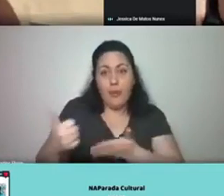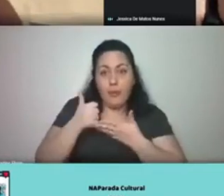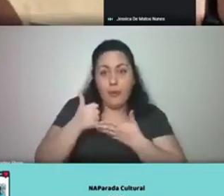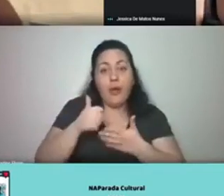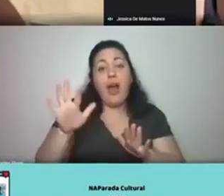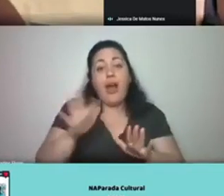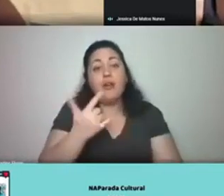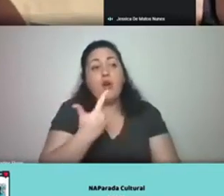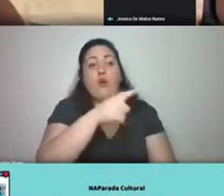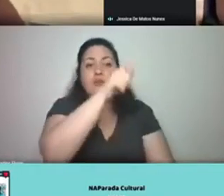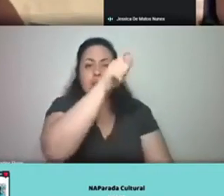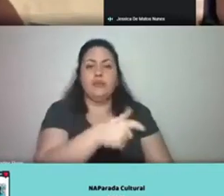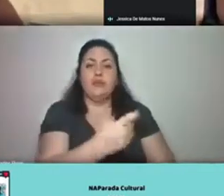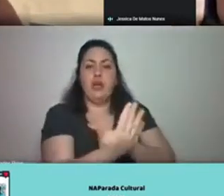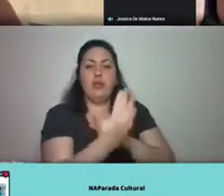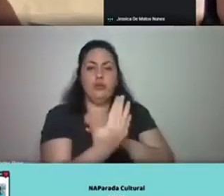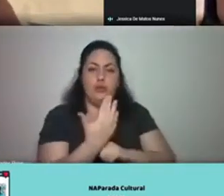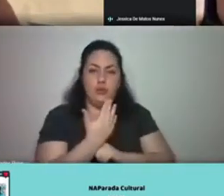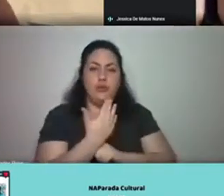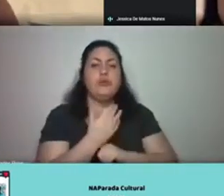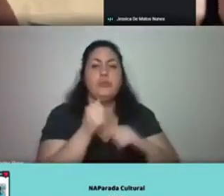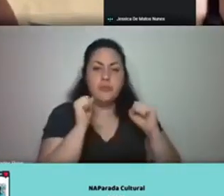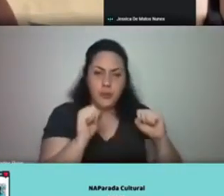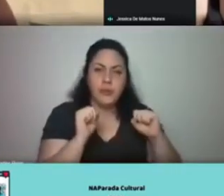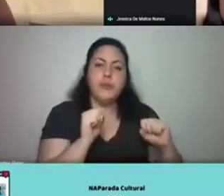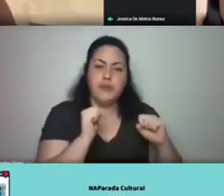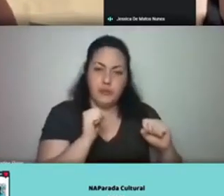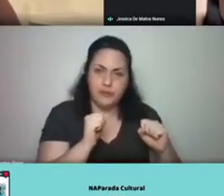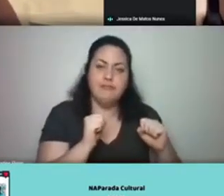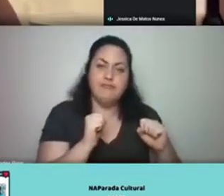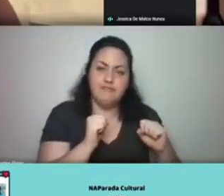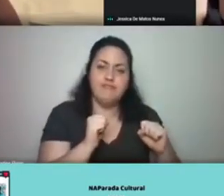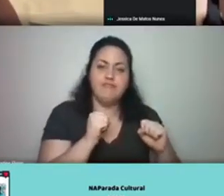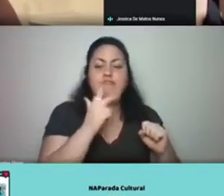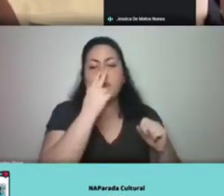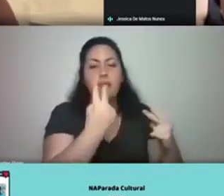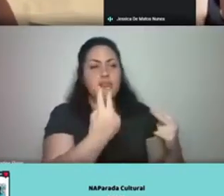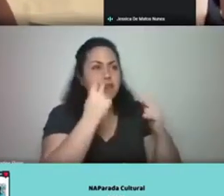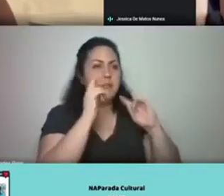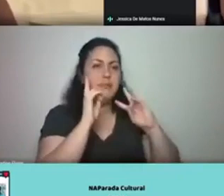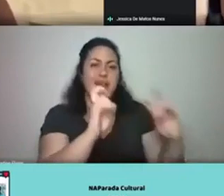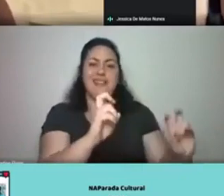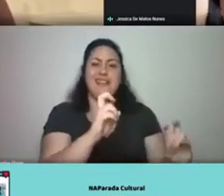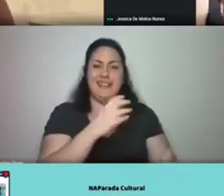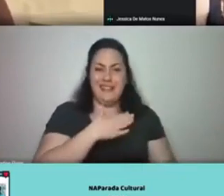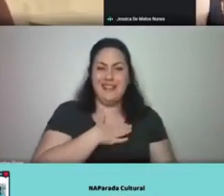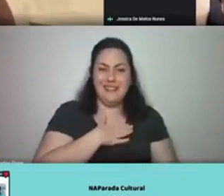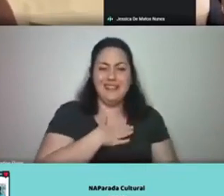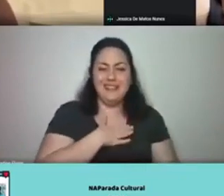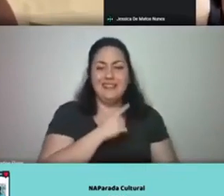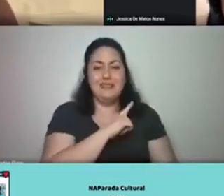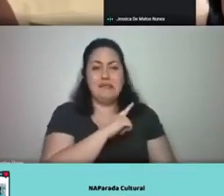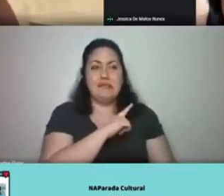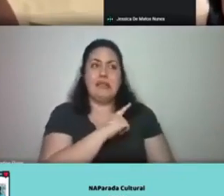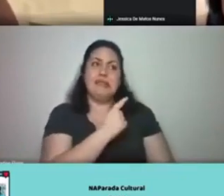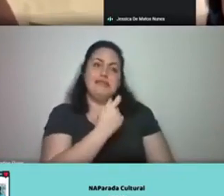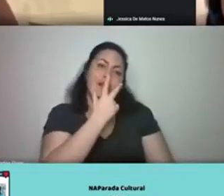ajude, né? Reconhecer, assim, quem que pode ser uma pessoa que nos ouça. Tem também o NAP, né? Se